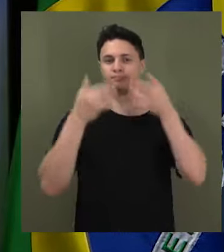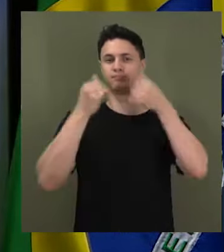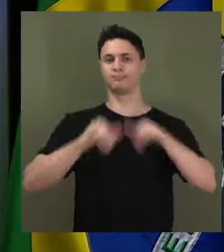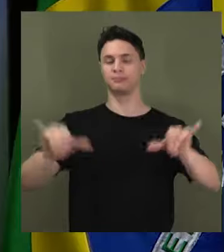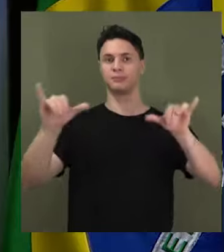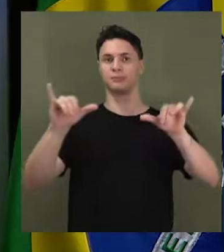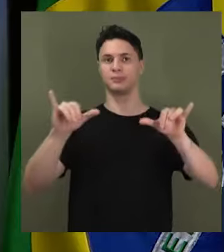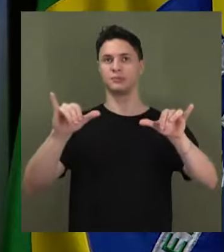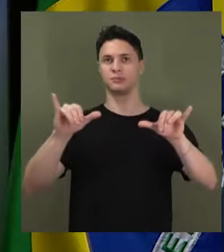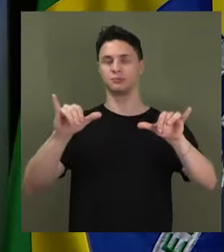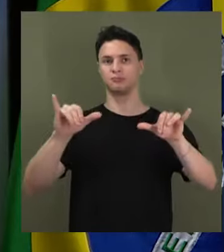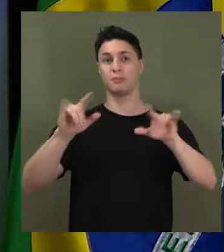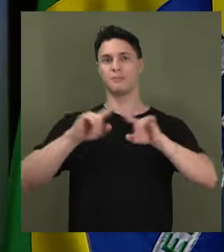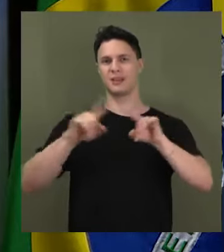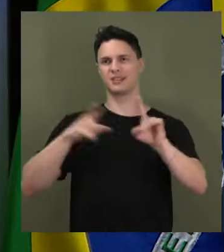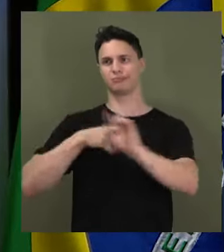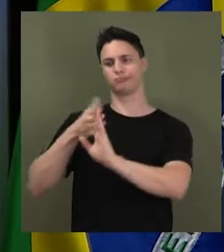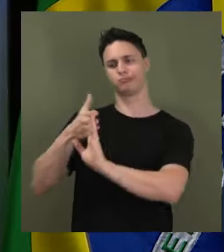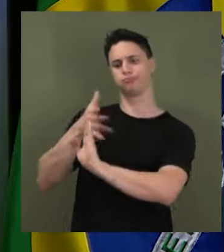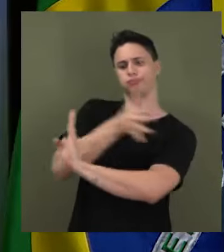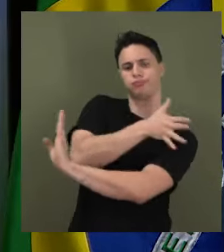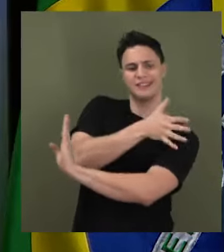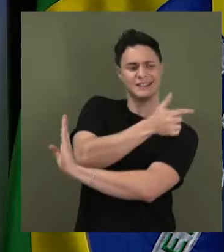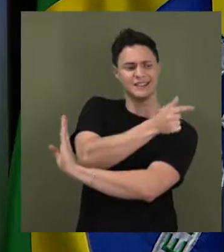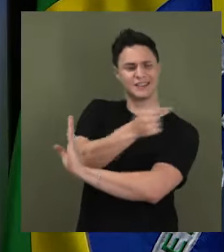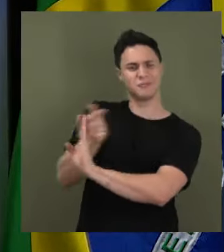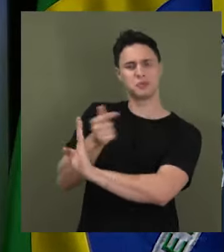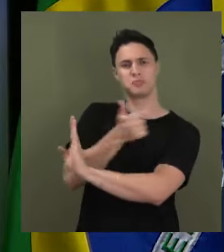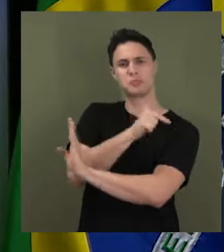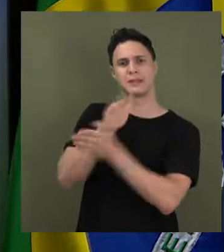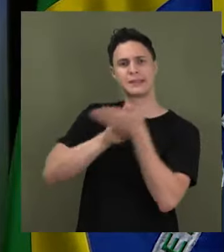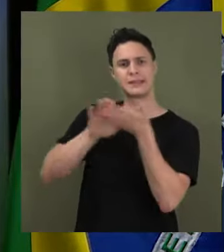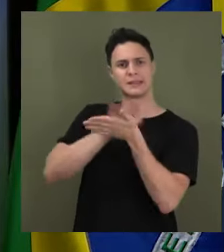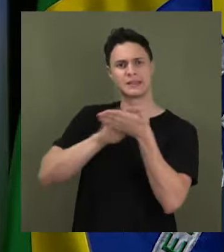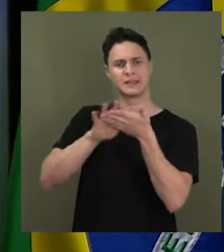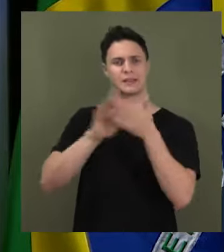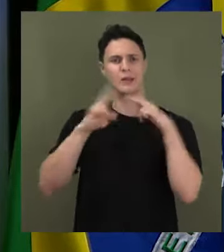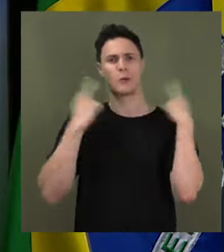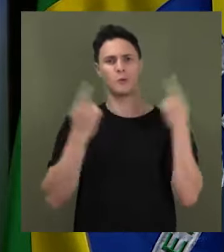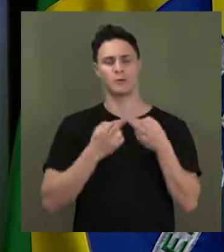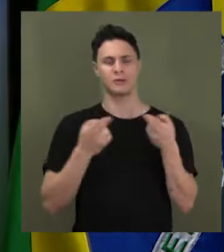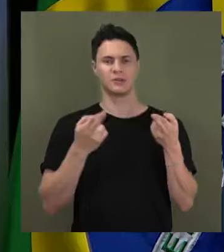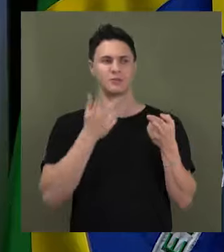de semanas sem termos sessões aqui,